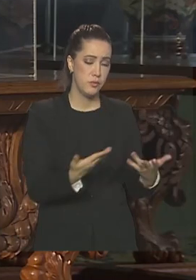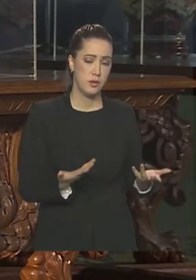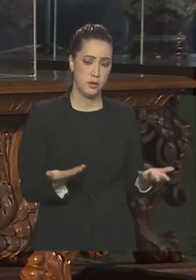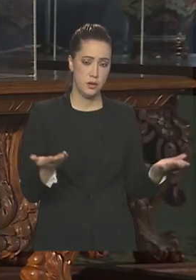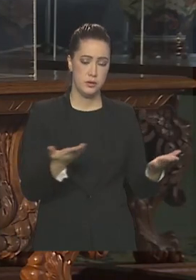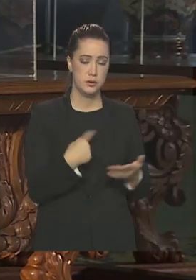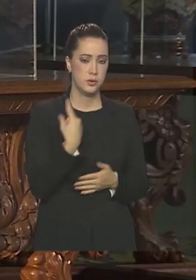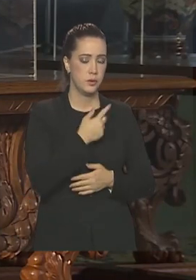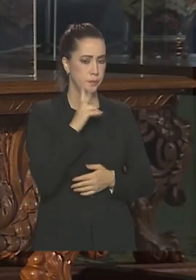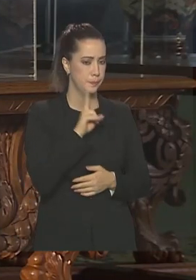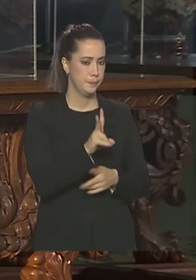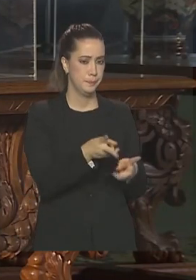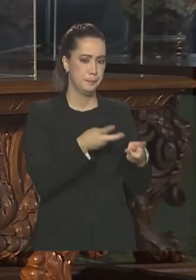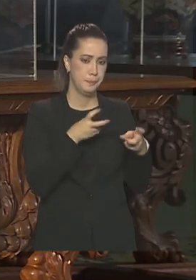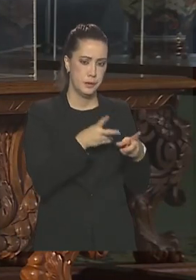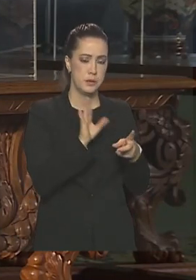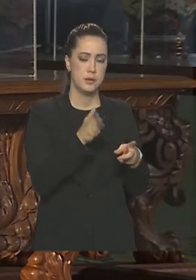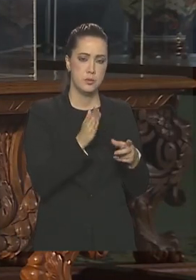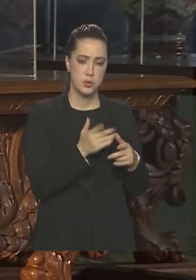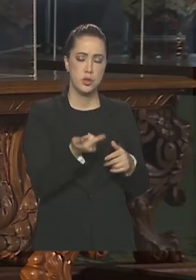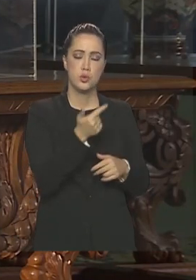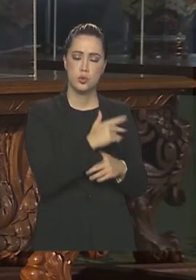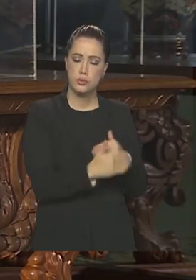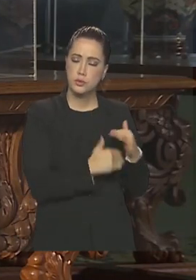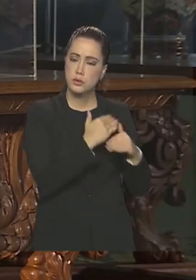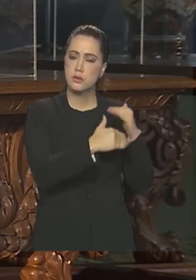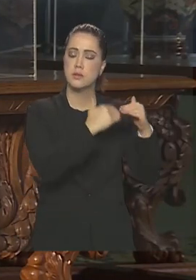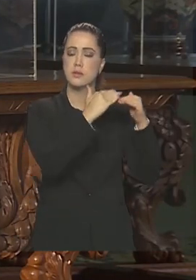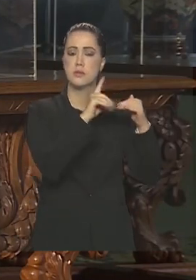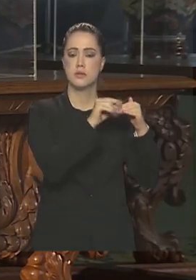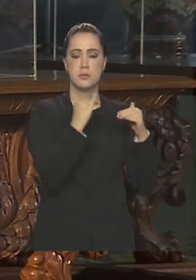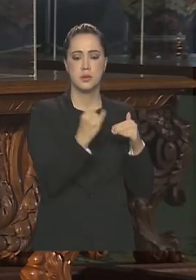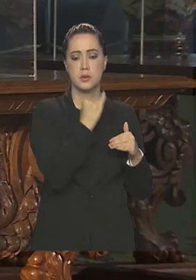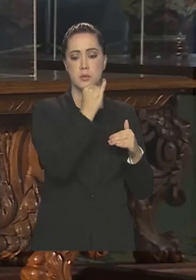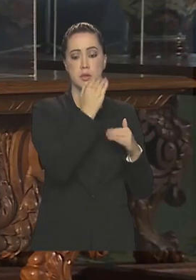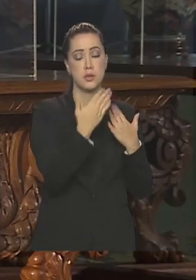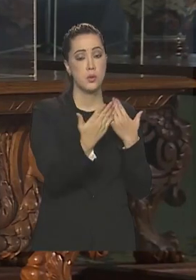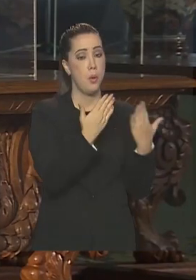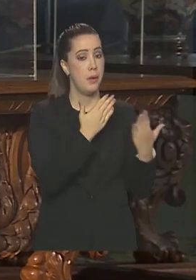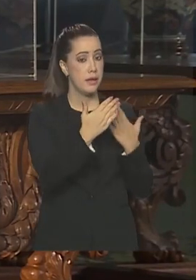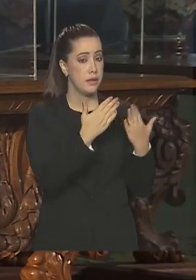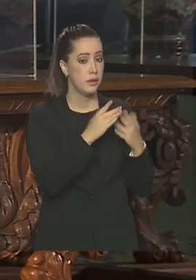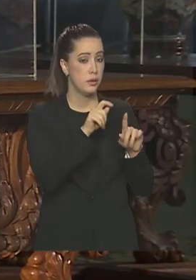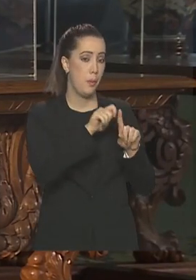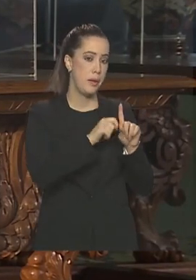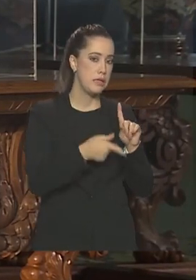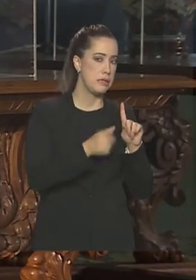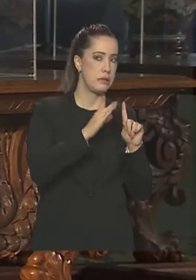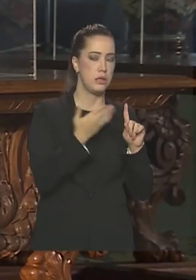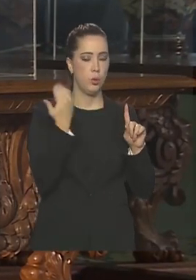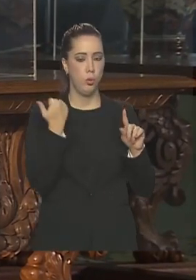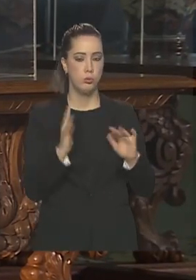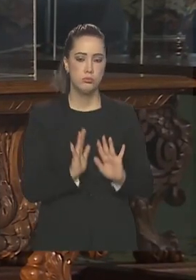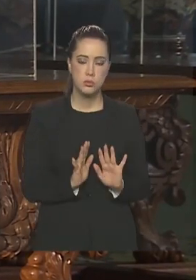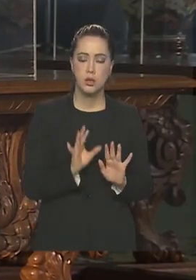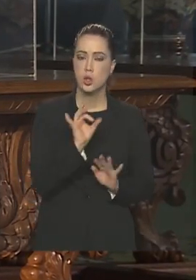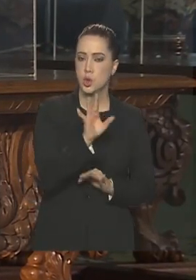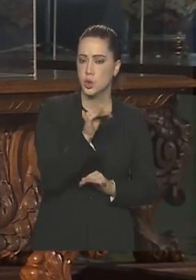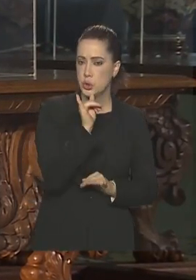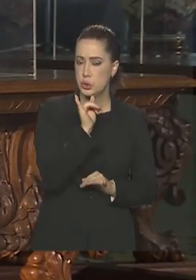que terminou, nós já observamos uma retomada significativa da carga em relação aos meses anteriores. Apenas